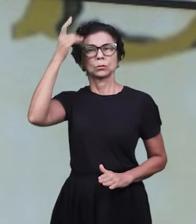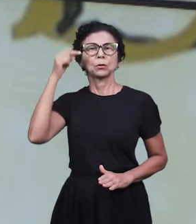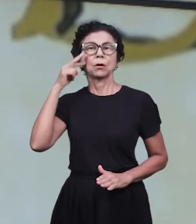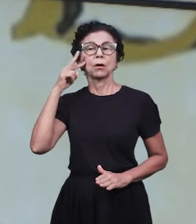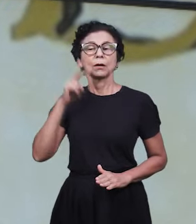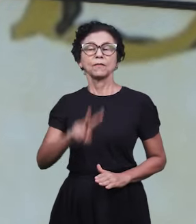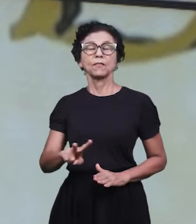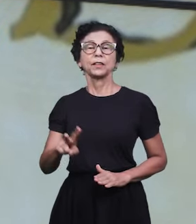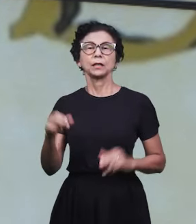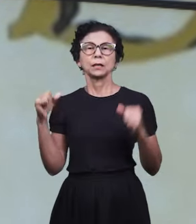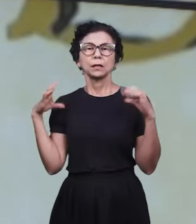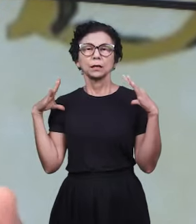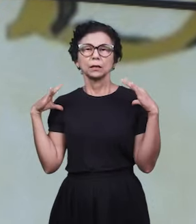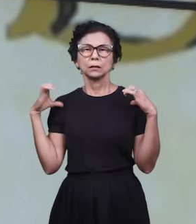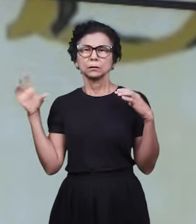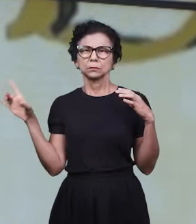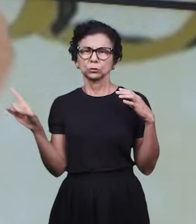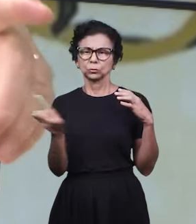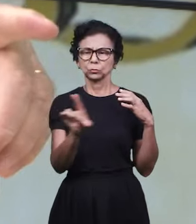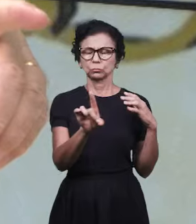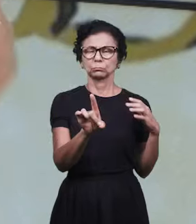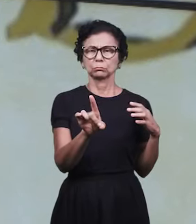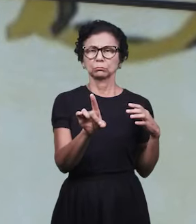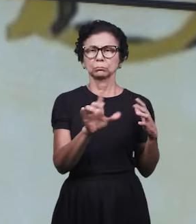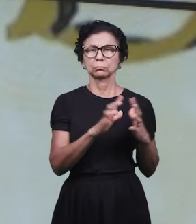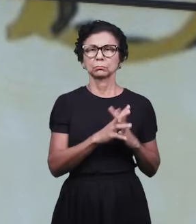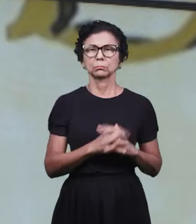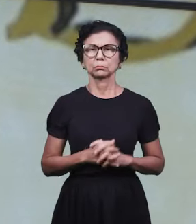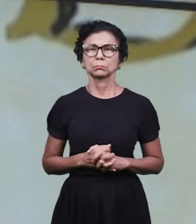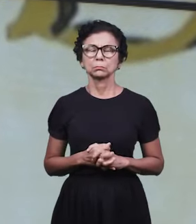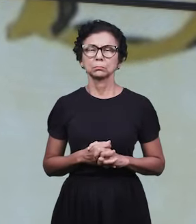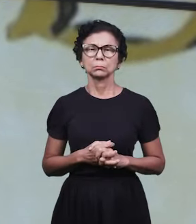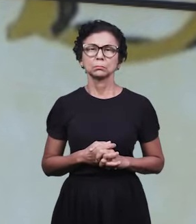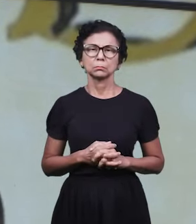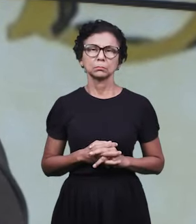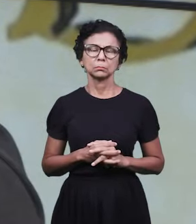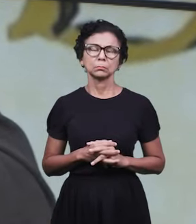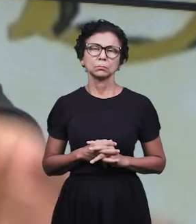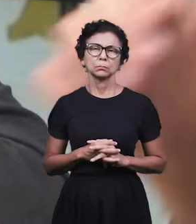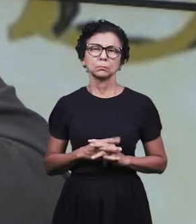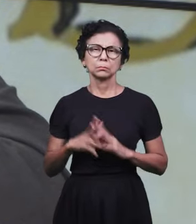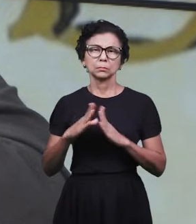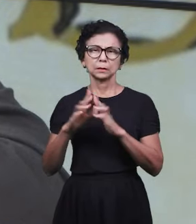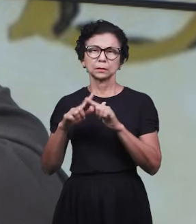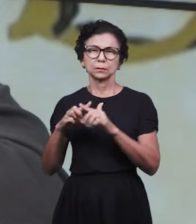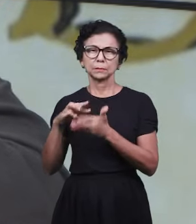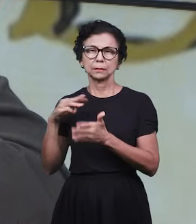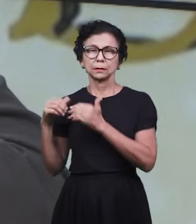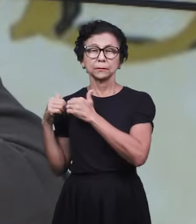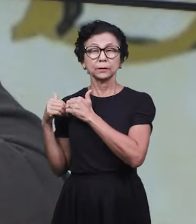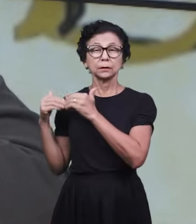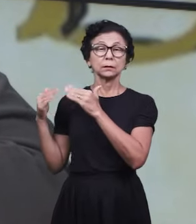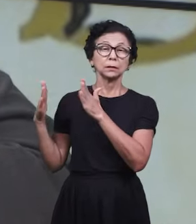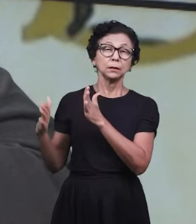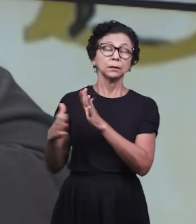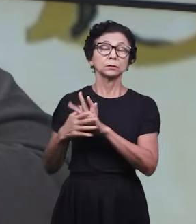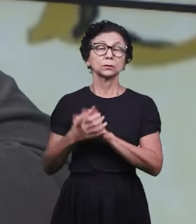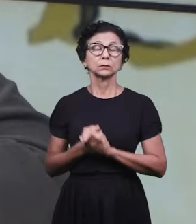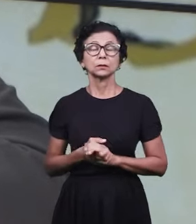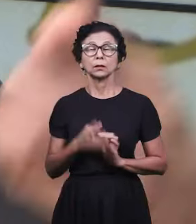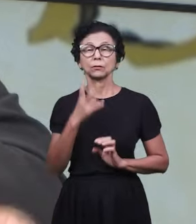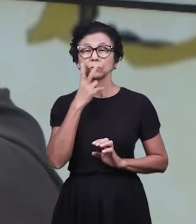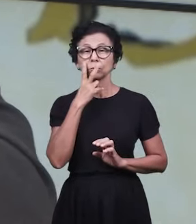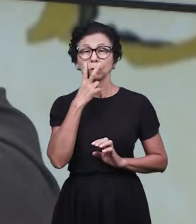vendo anjo. Nós estávamos no início da nossa jornada na igreja, Marcelo, lembro lá em Bento